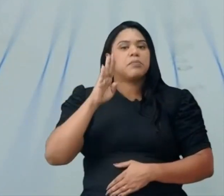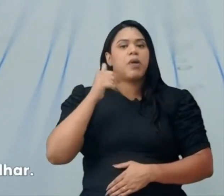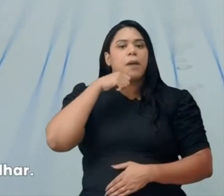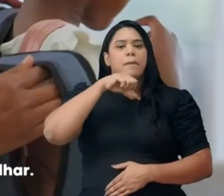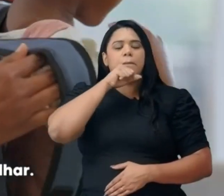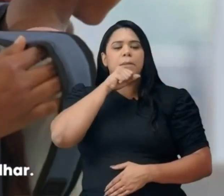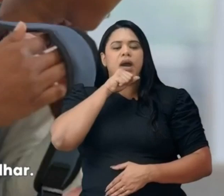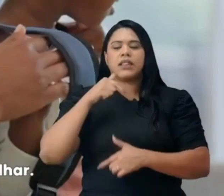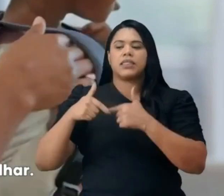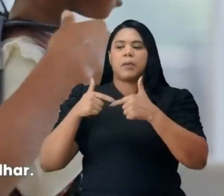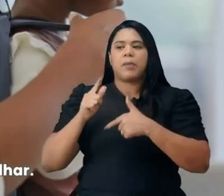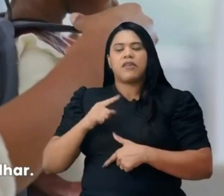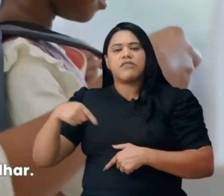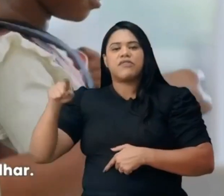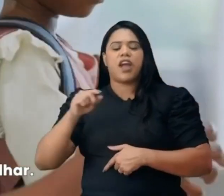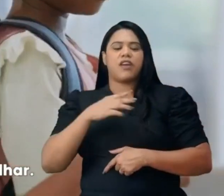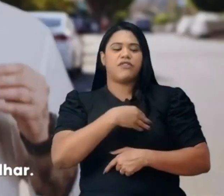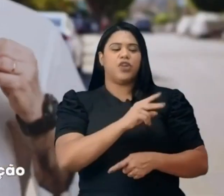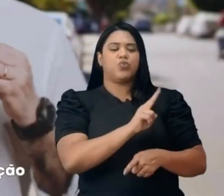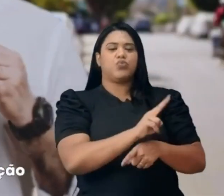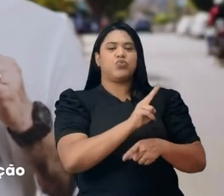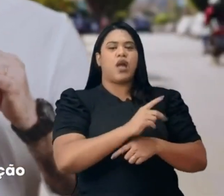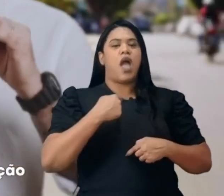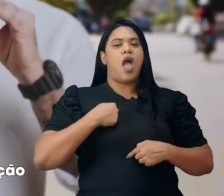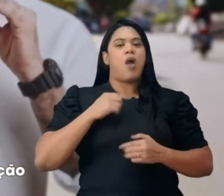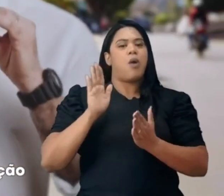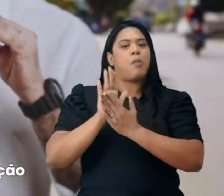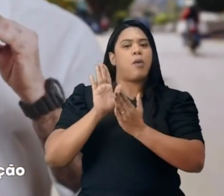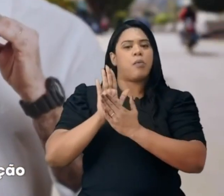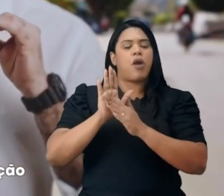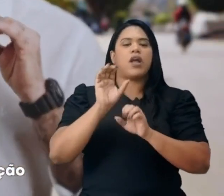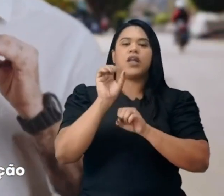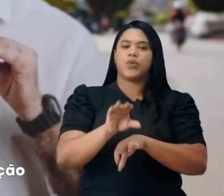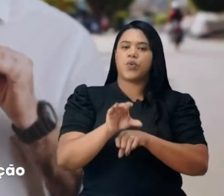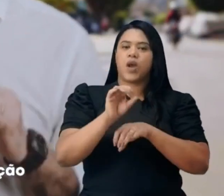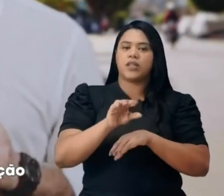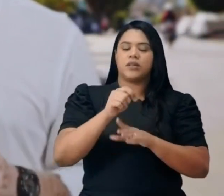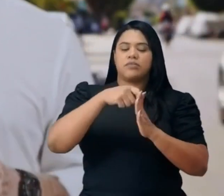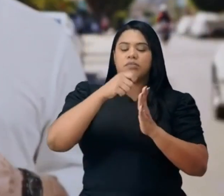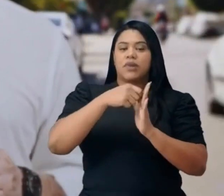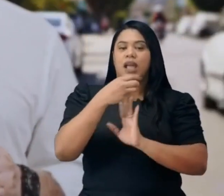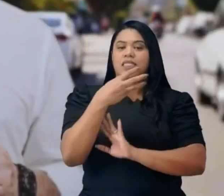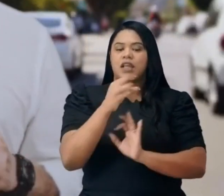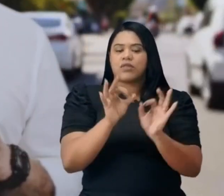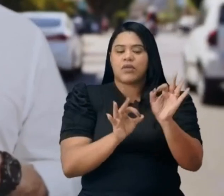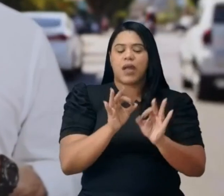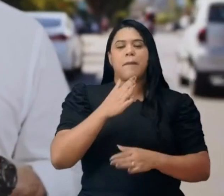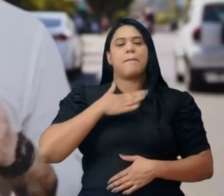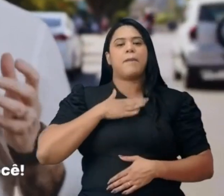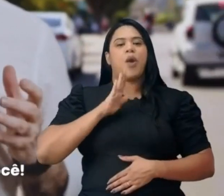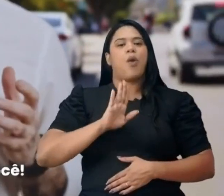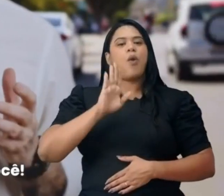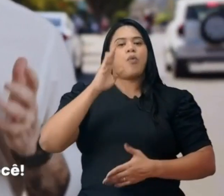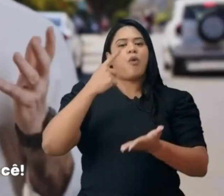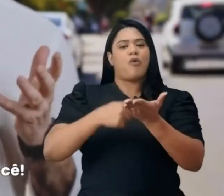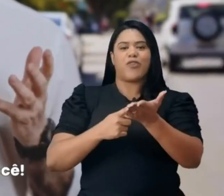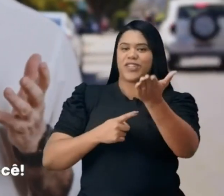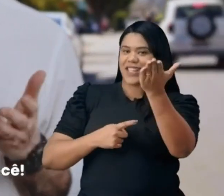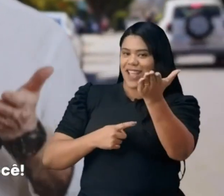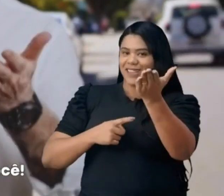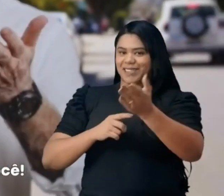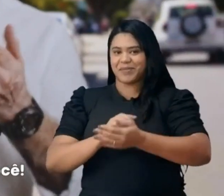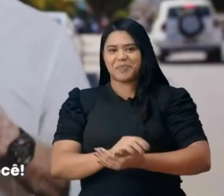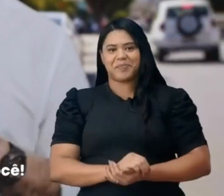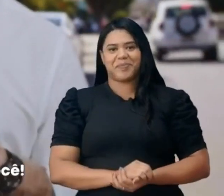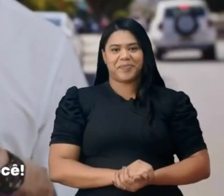fundamental para as mães que precisam trabalhar. Essa é a minha missão de educação nos 3 primeiros meses. Esse é o meu